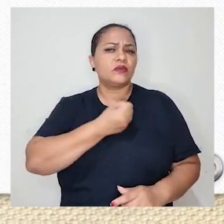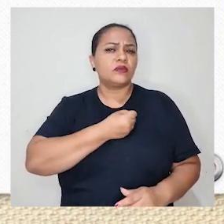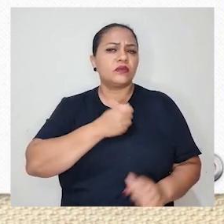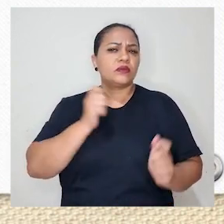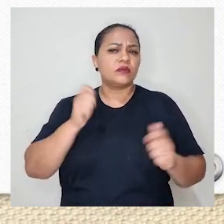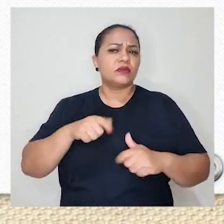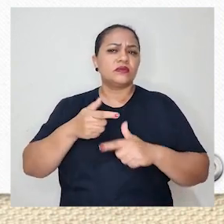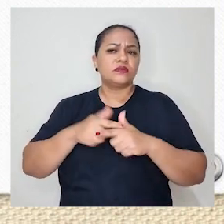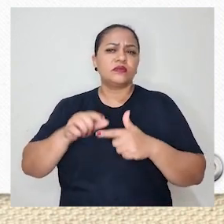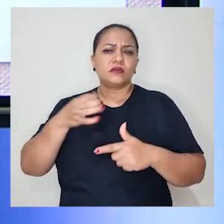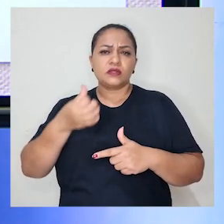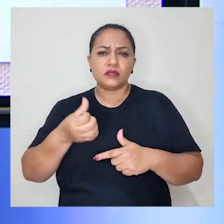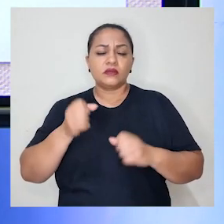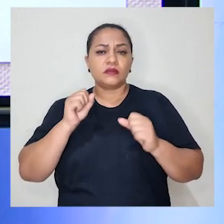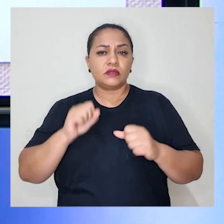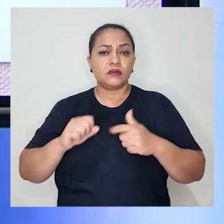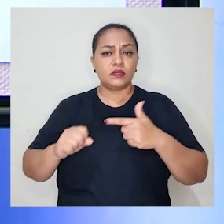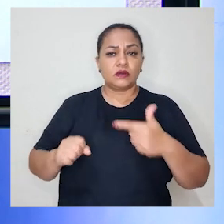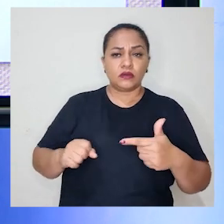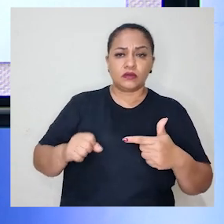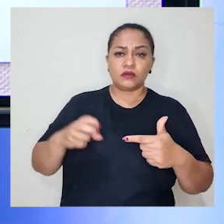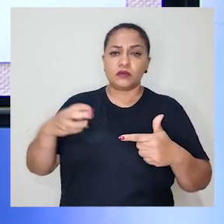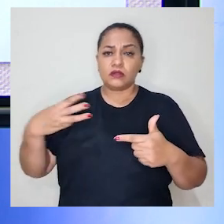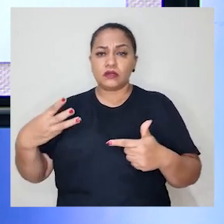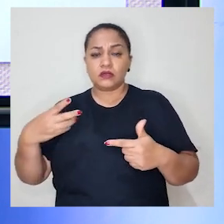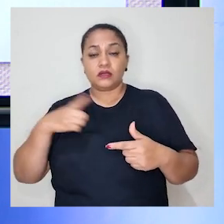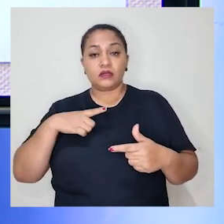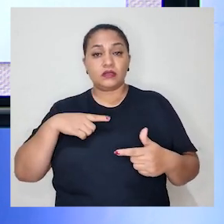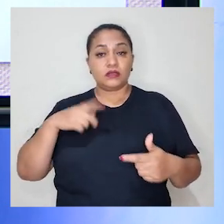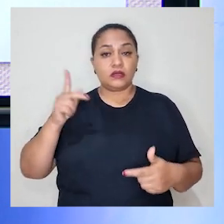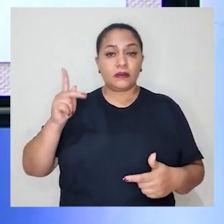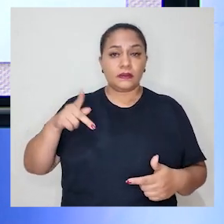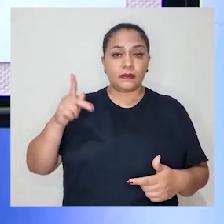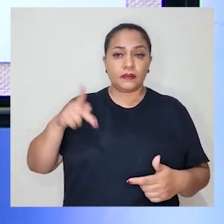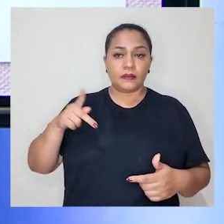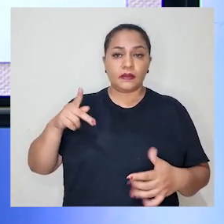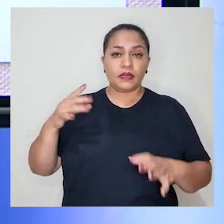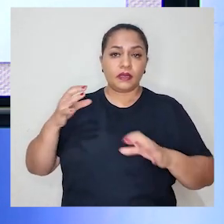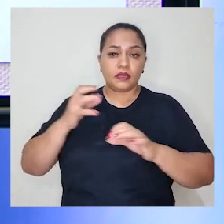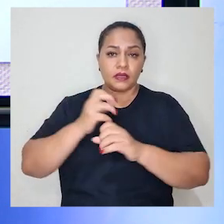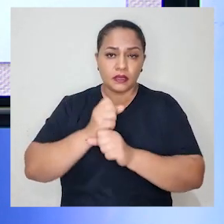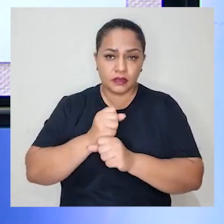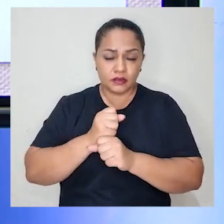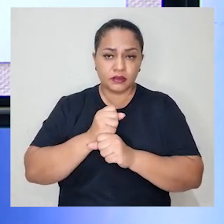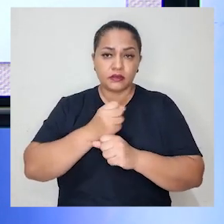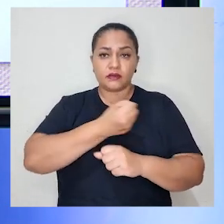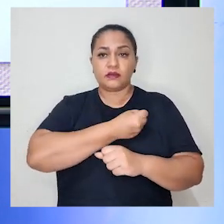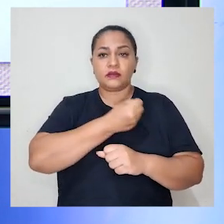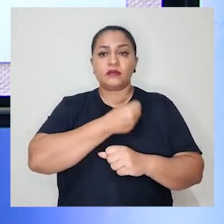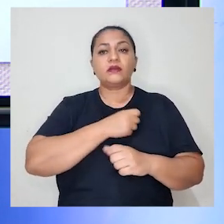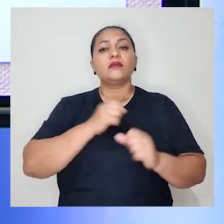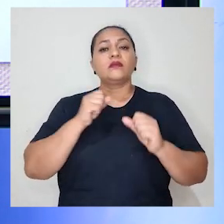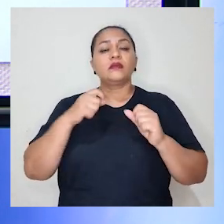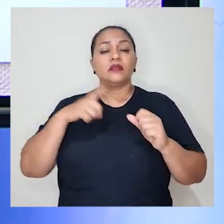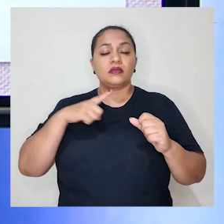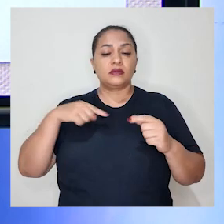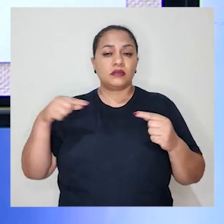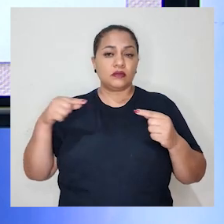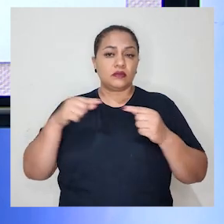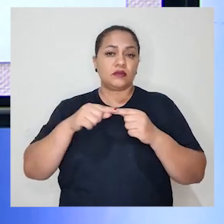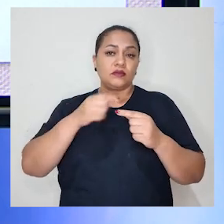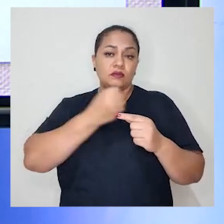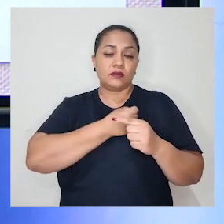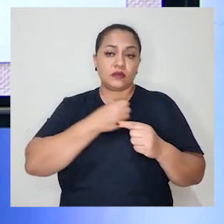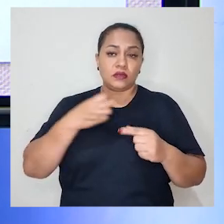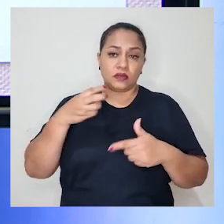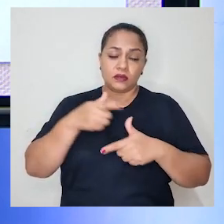por 2 e por 3 ao mesmo tempo. Então, o número tem que ser par e a soma dos algarismos tem que dar um número divisível por 3.